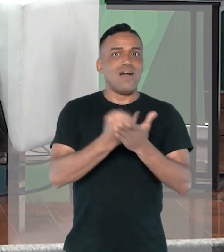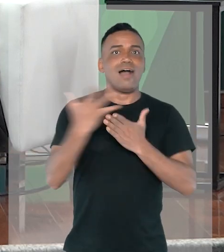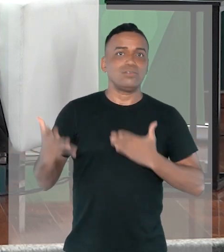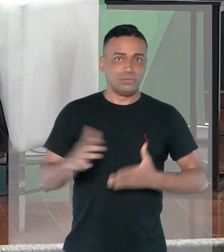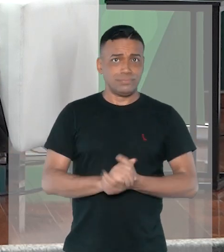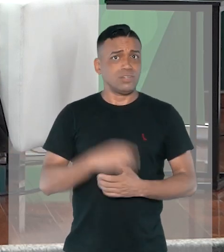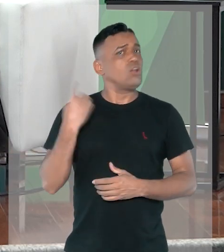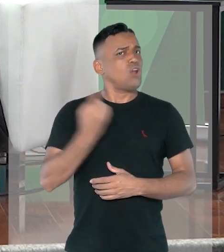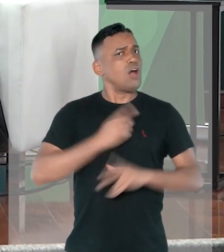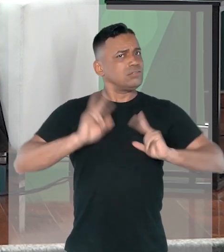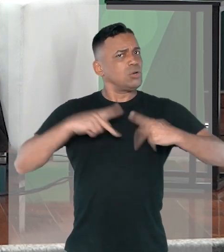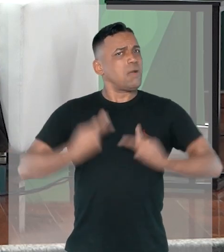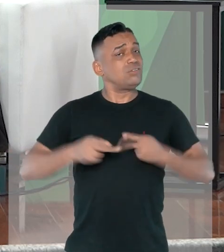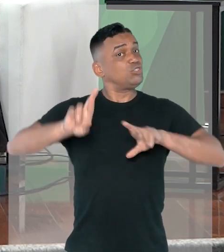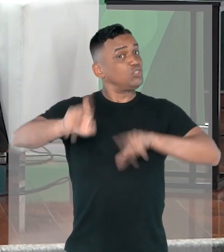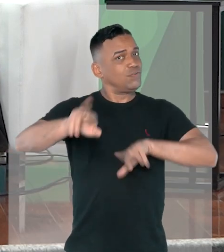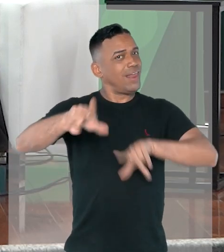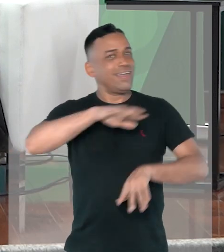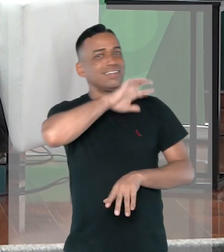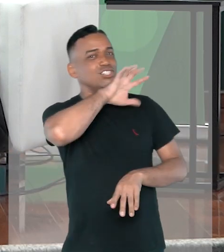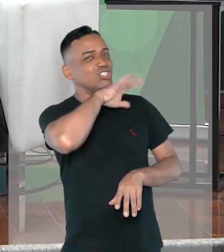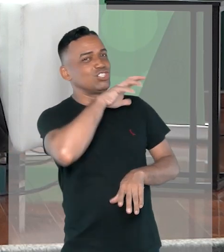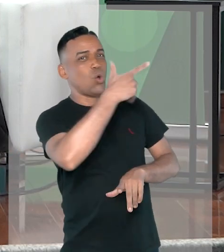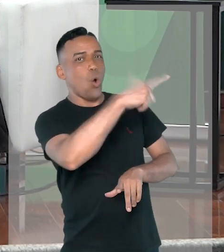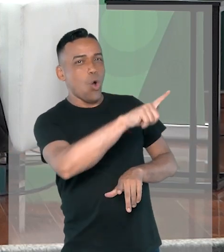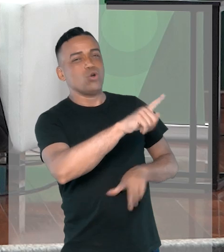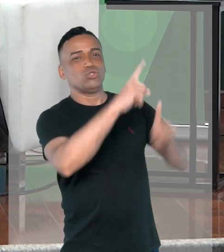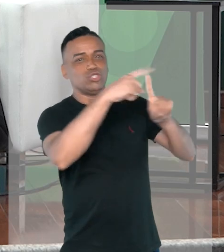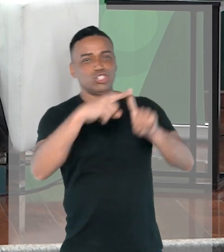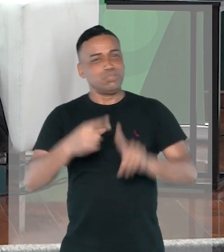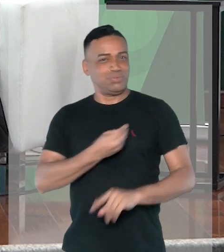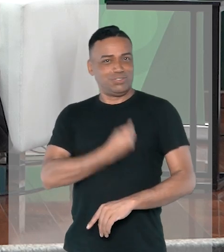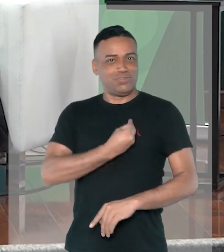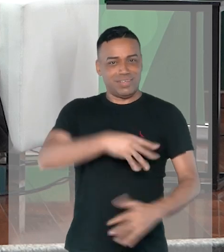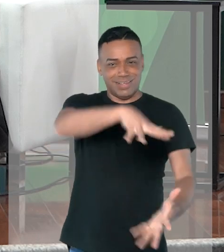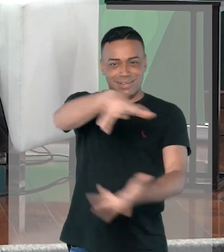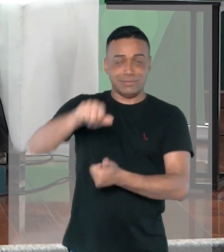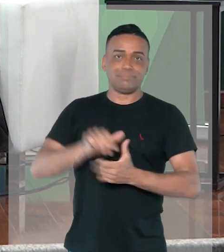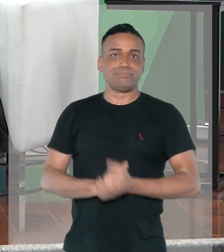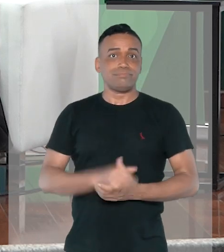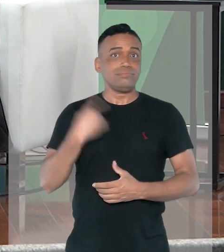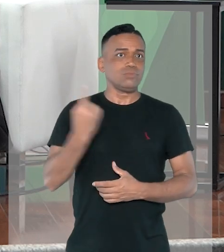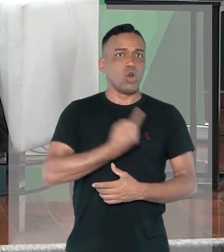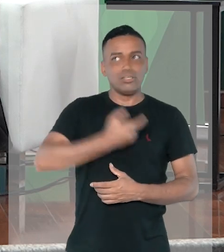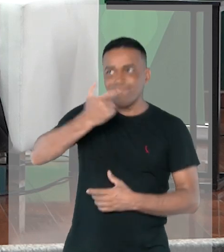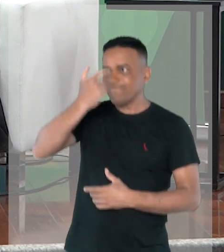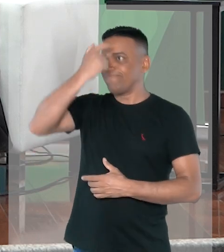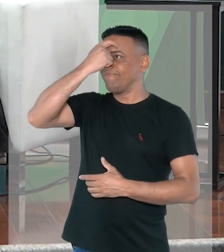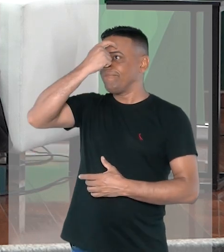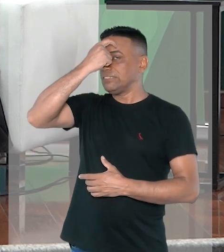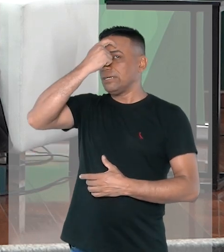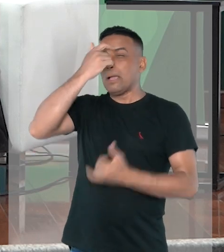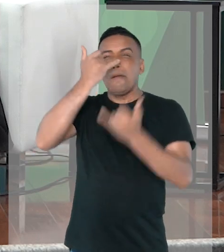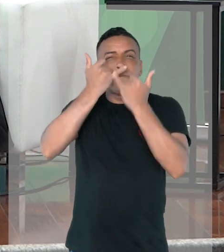nós temos uma condição um pouco diferenciada das outras espécies, né? Nós temos uma mente, que é um computador